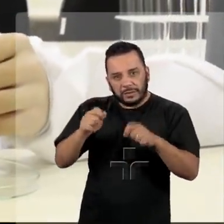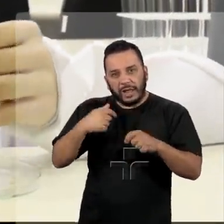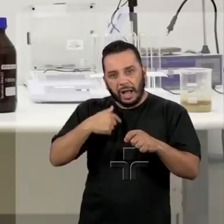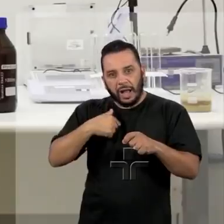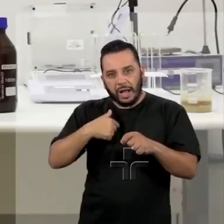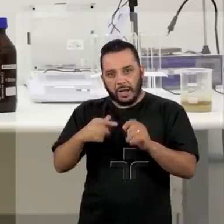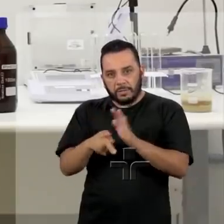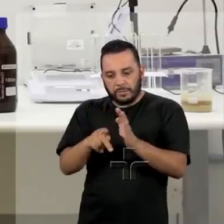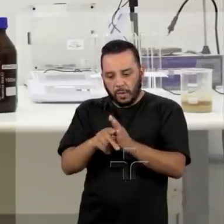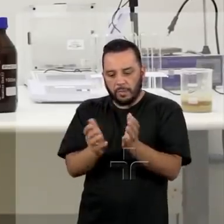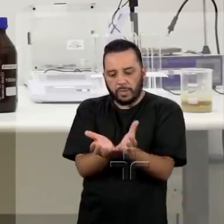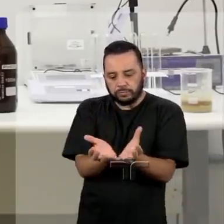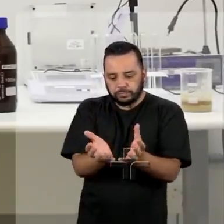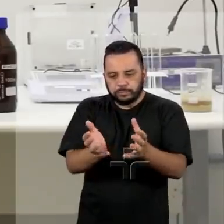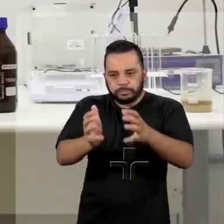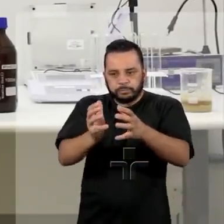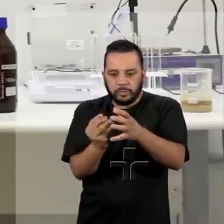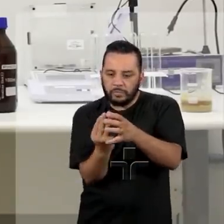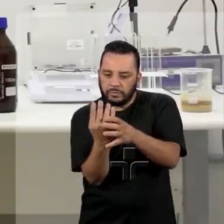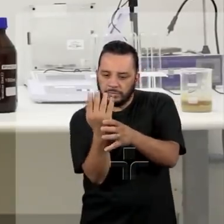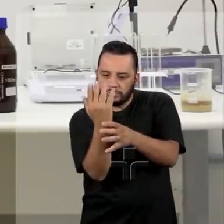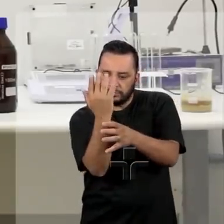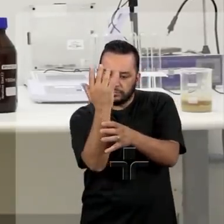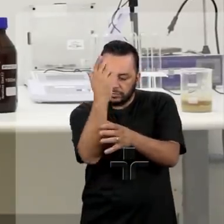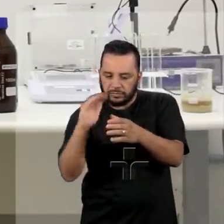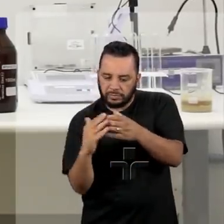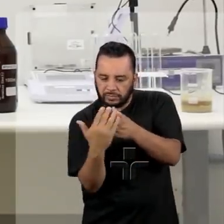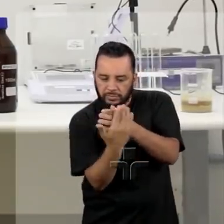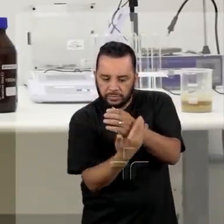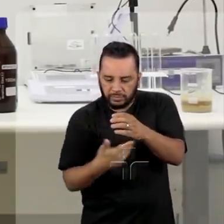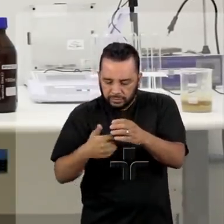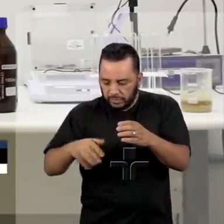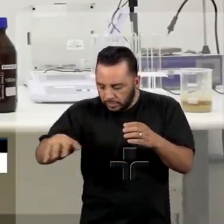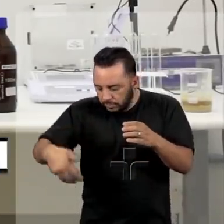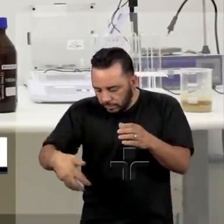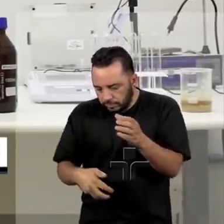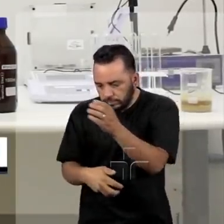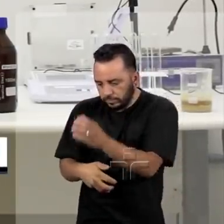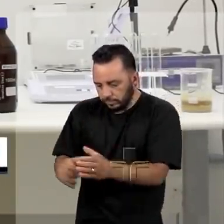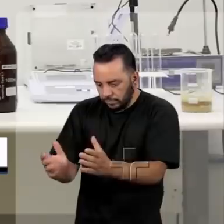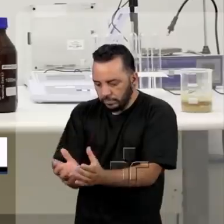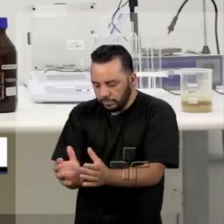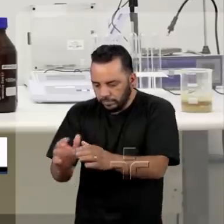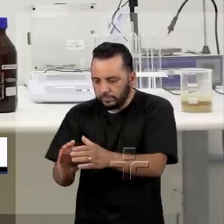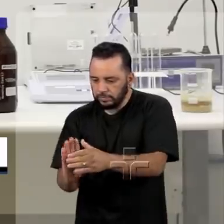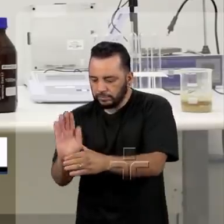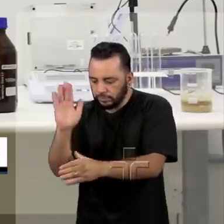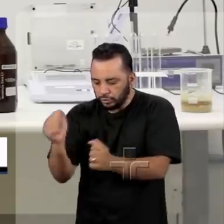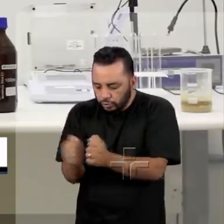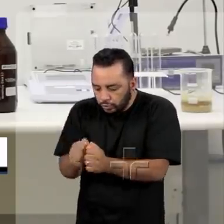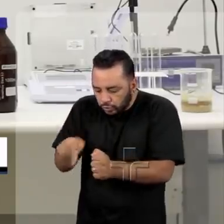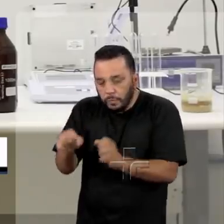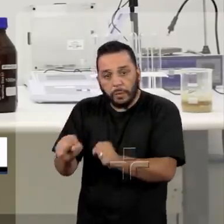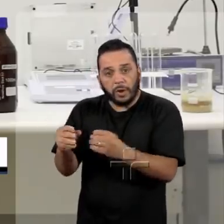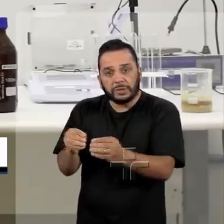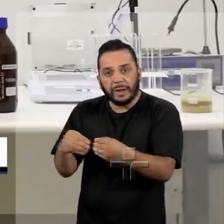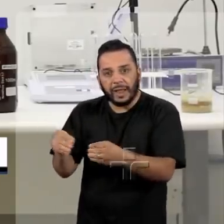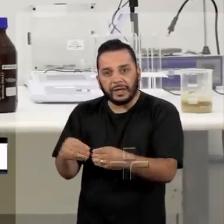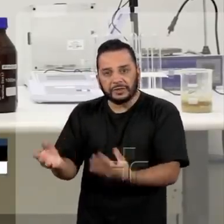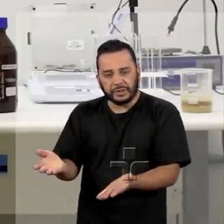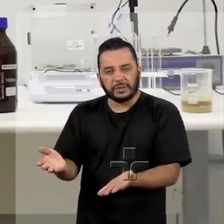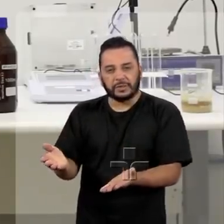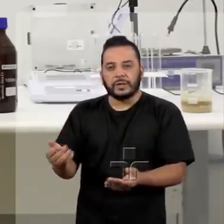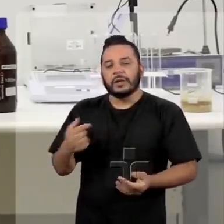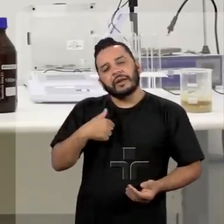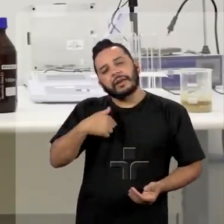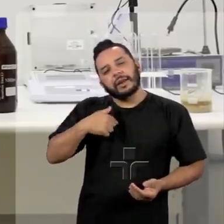a muda. Eu com certeza quero continuar fazendo pesquisa e descobrir que é o que eu sou apaixonada por. E eu não consigo imaginar um